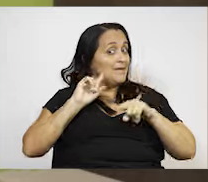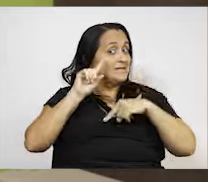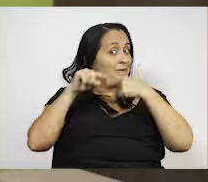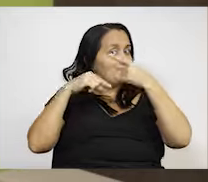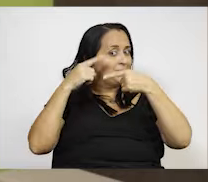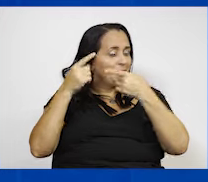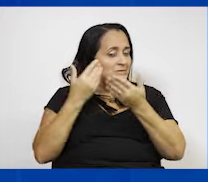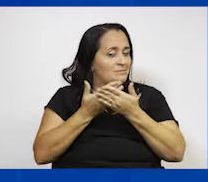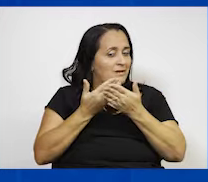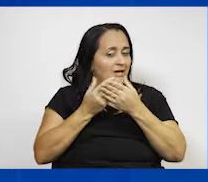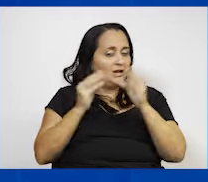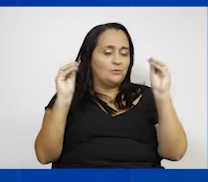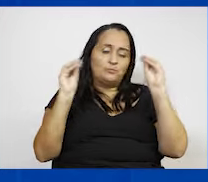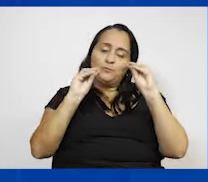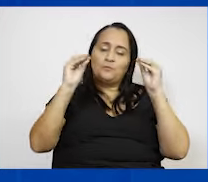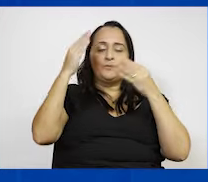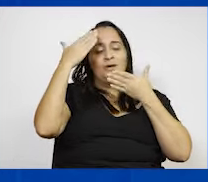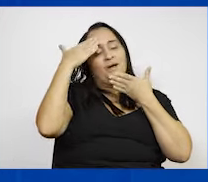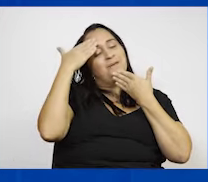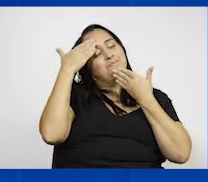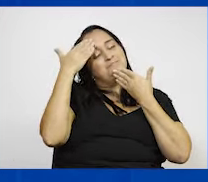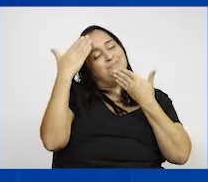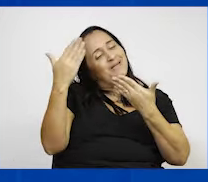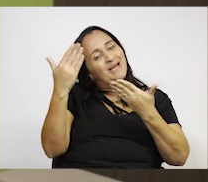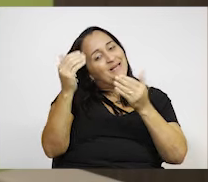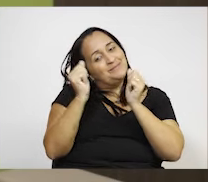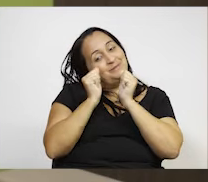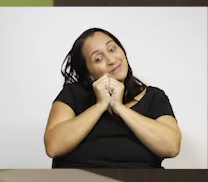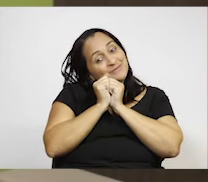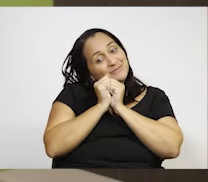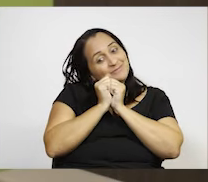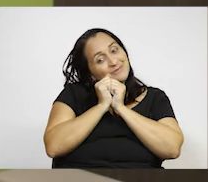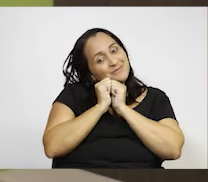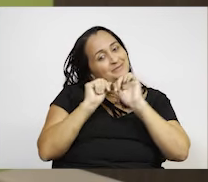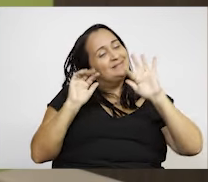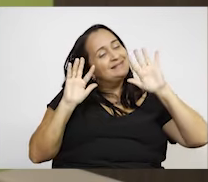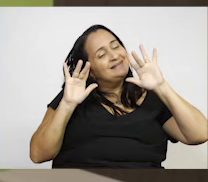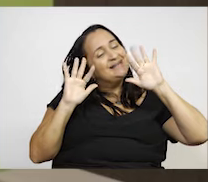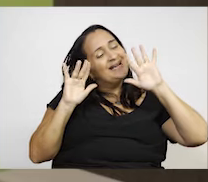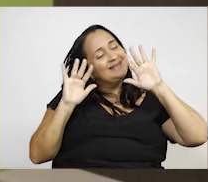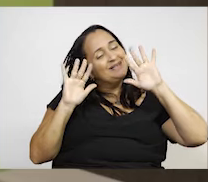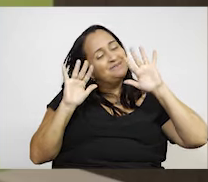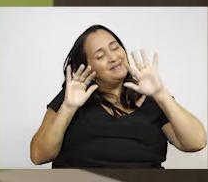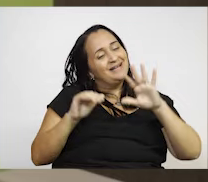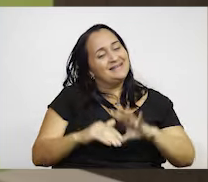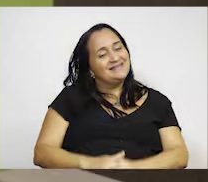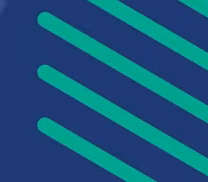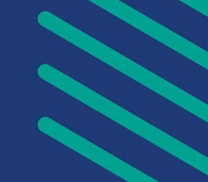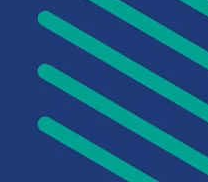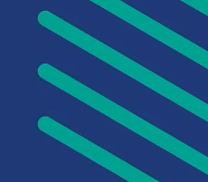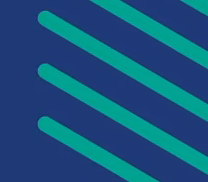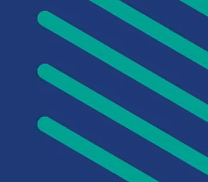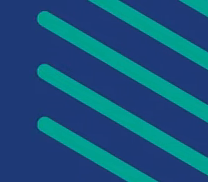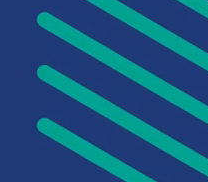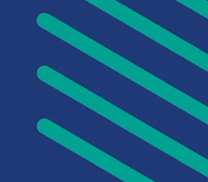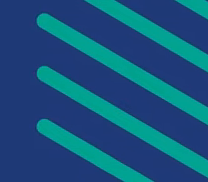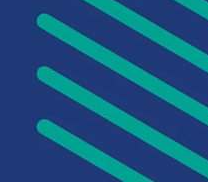última aula. Obrigada por estar comigo e até mais.